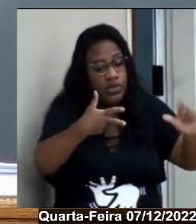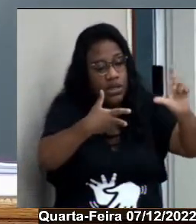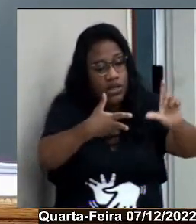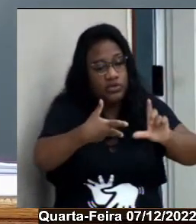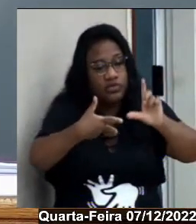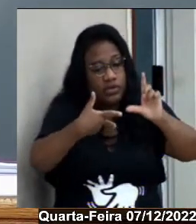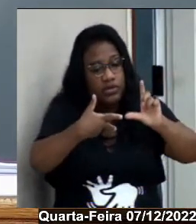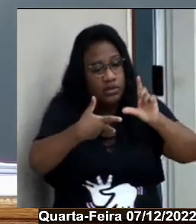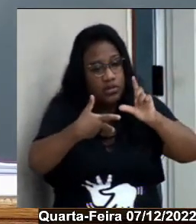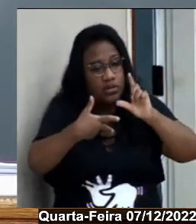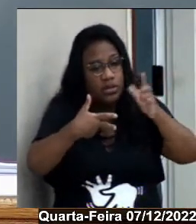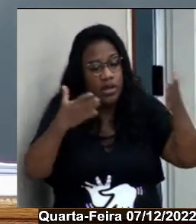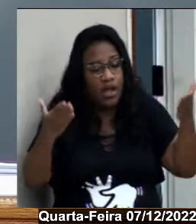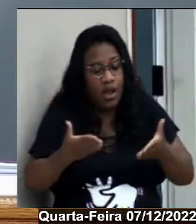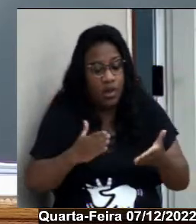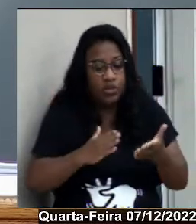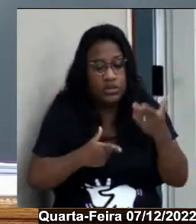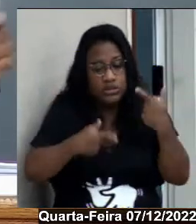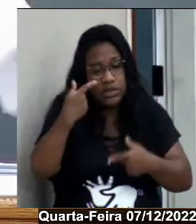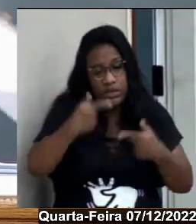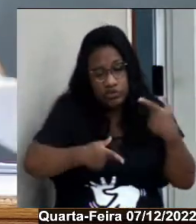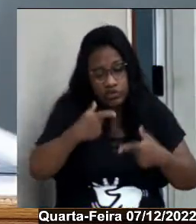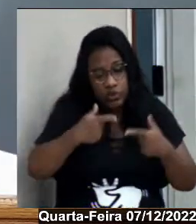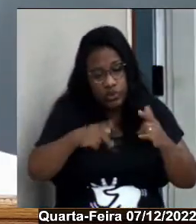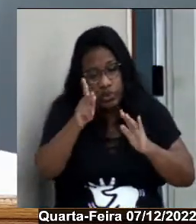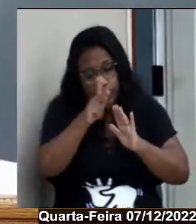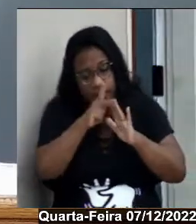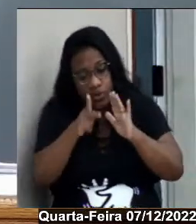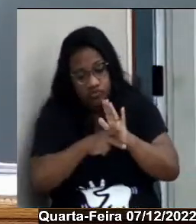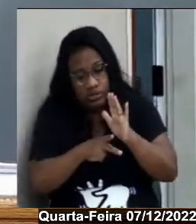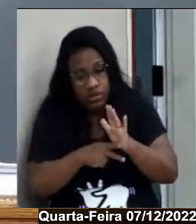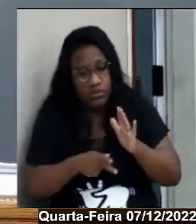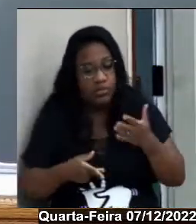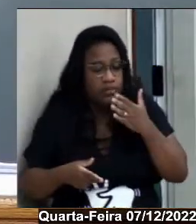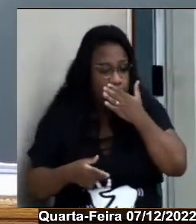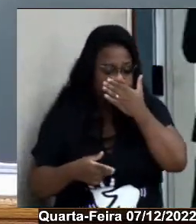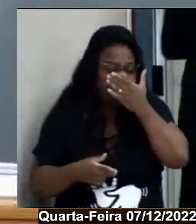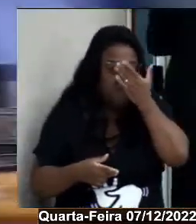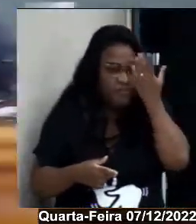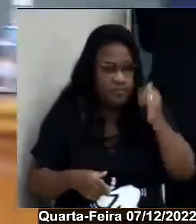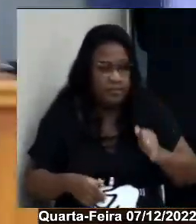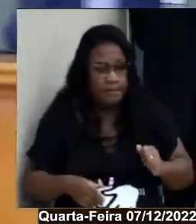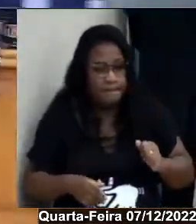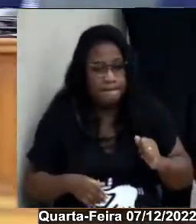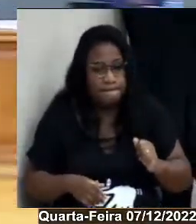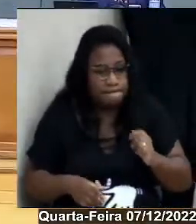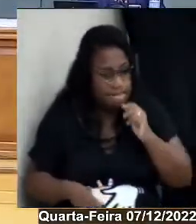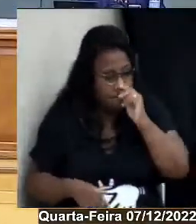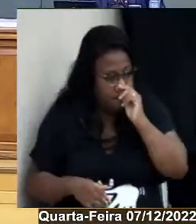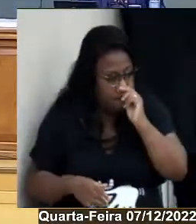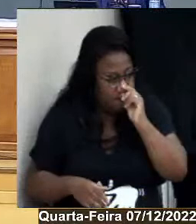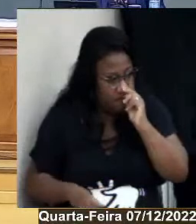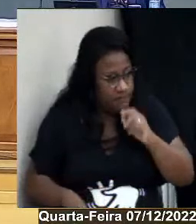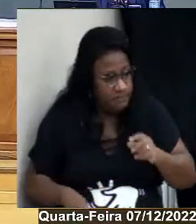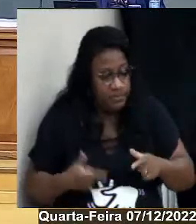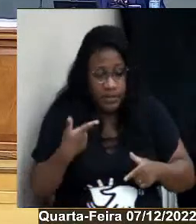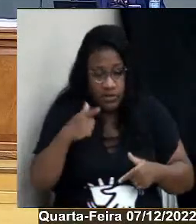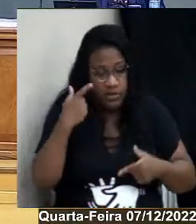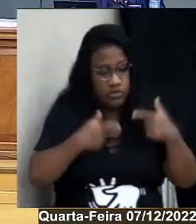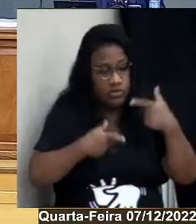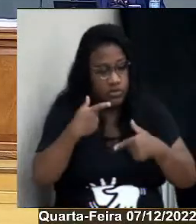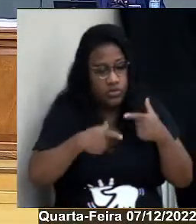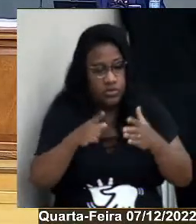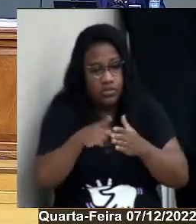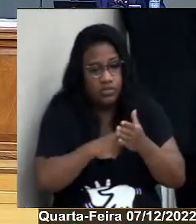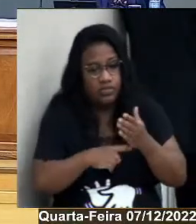projeto está em discussão, presidente. O projeto de decreto legislativo número 62/2022 está em discussão.